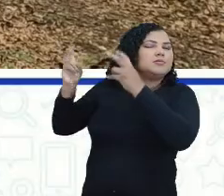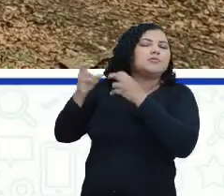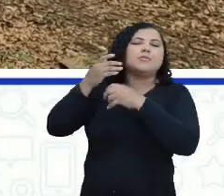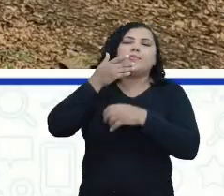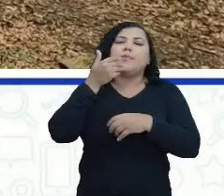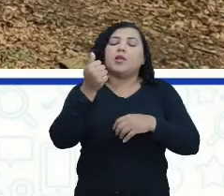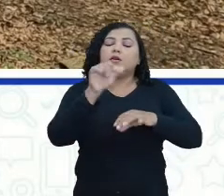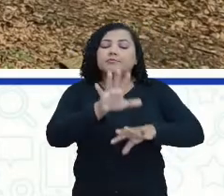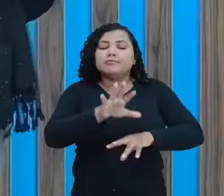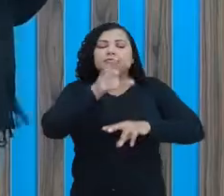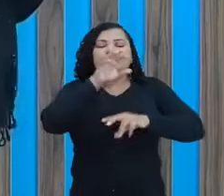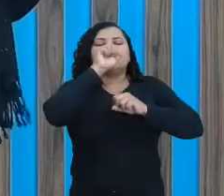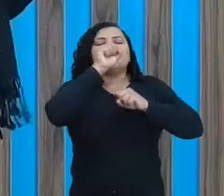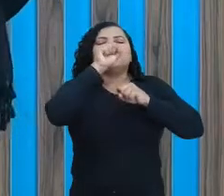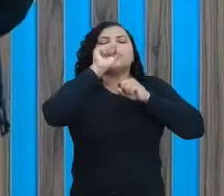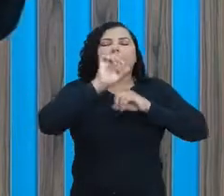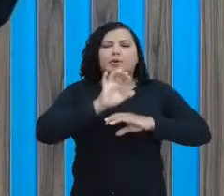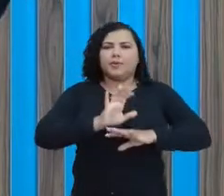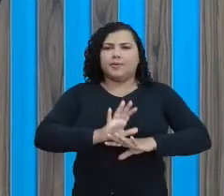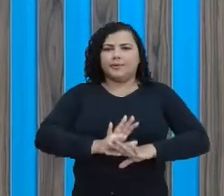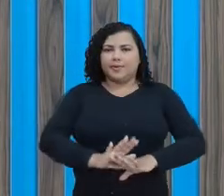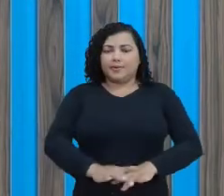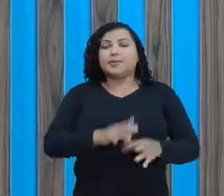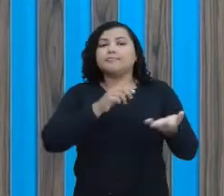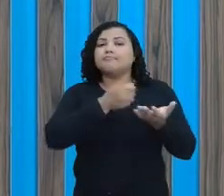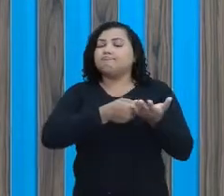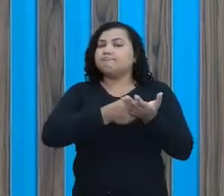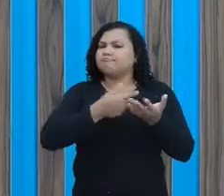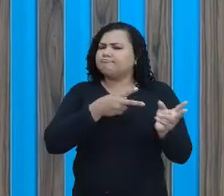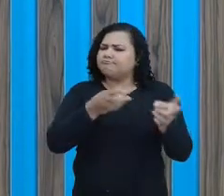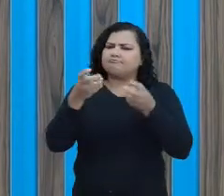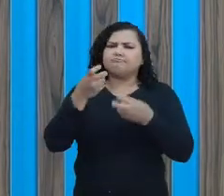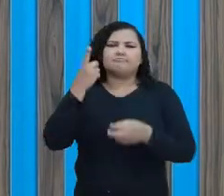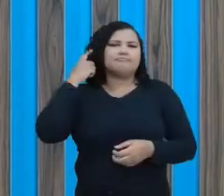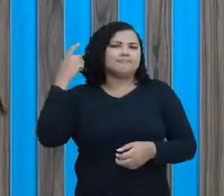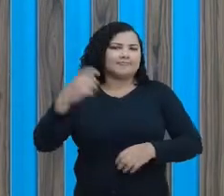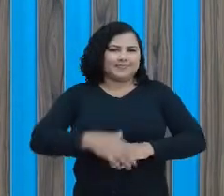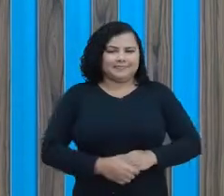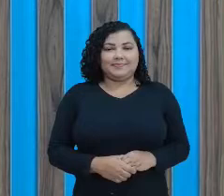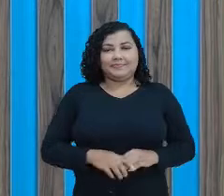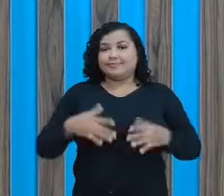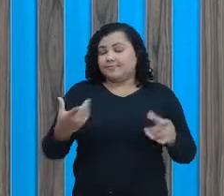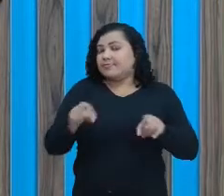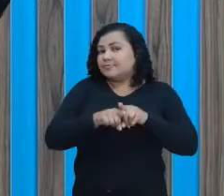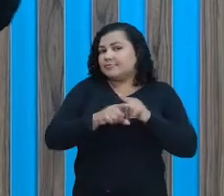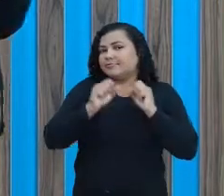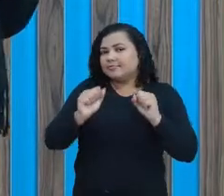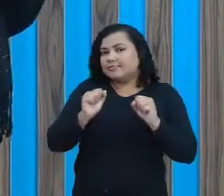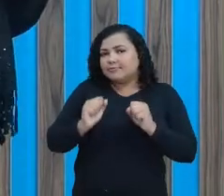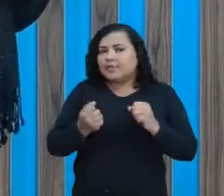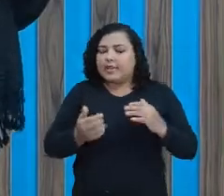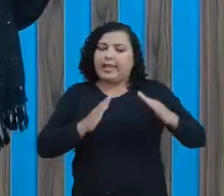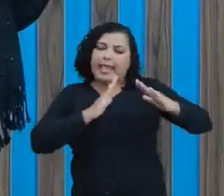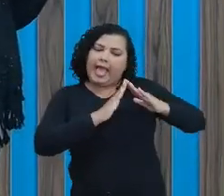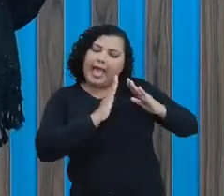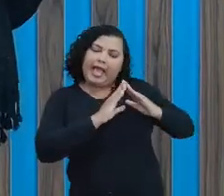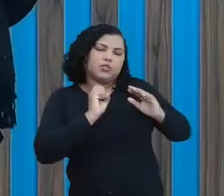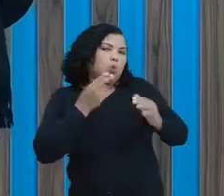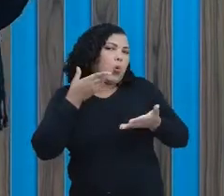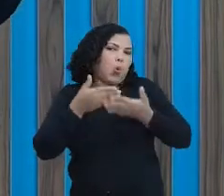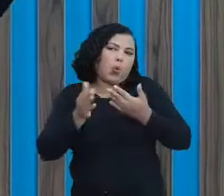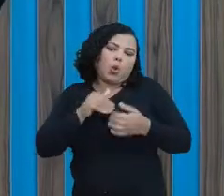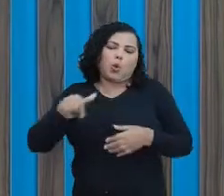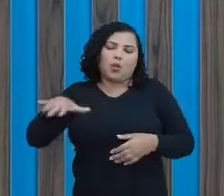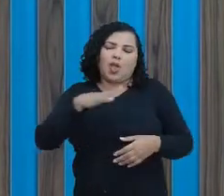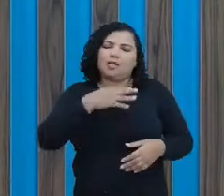respirar e tentar perceber os sons. Mas a gente pode fazer isso também, né, na nossa casa, na nossa vida. Vamos